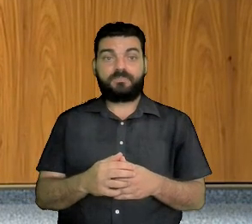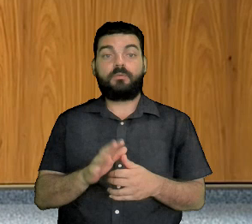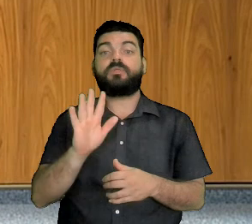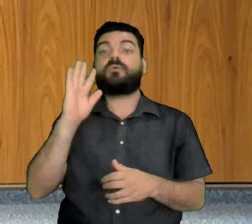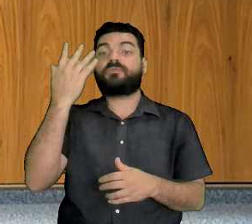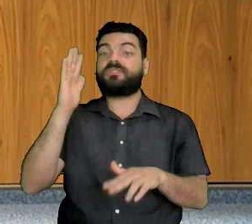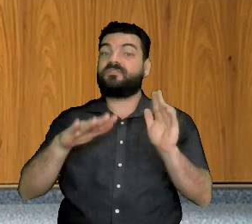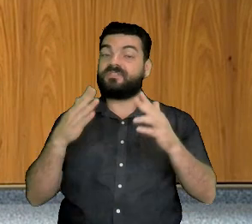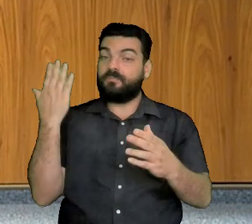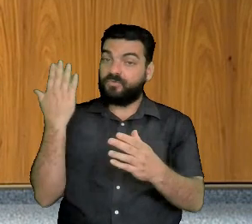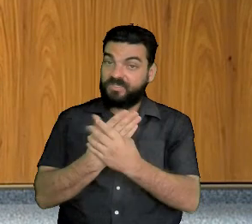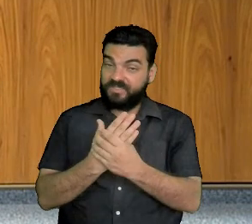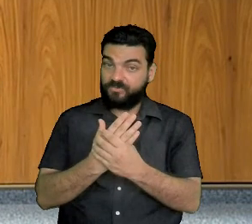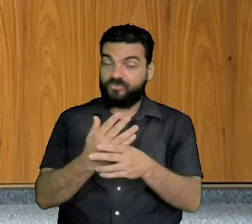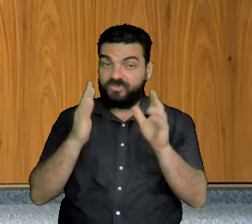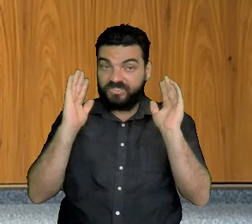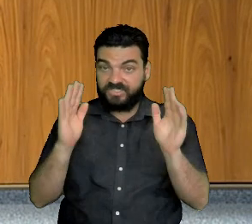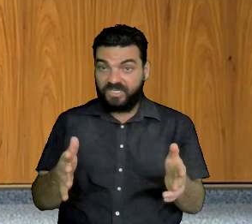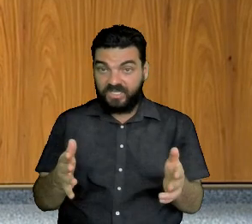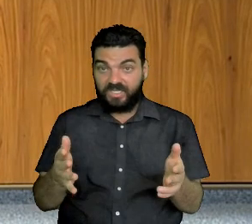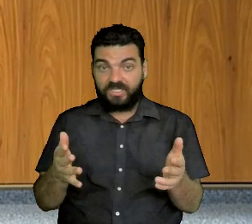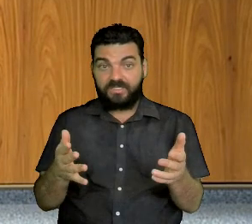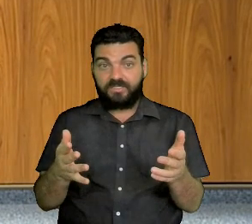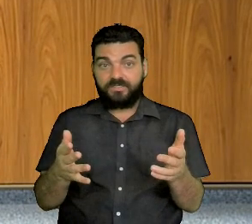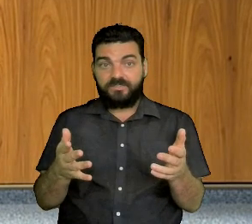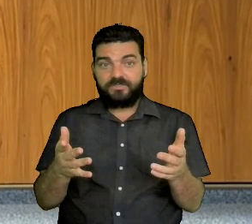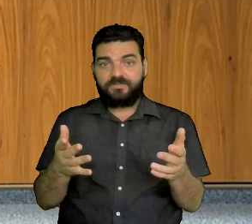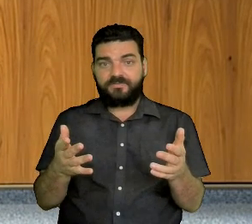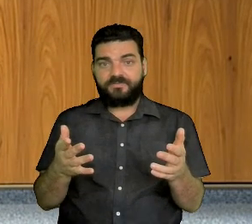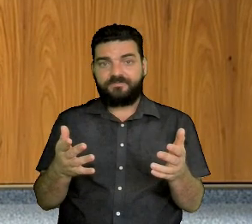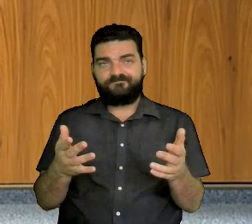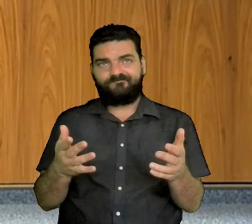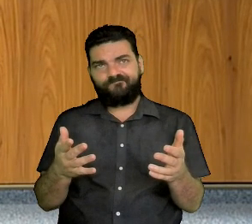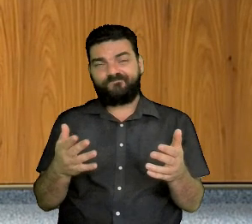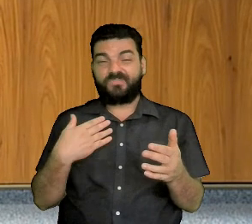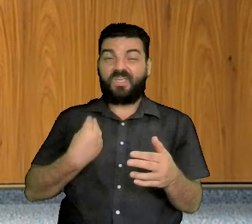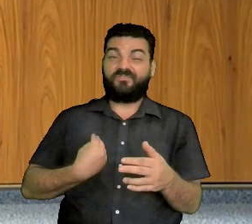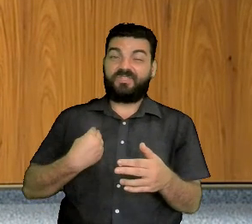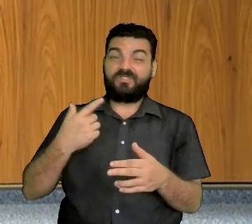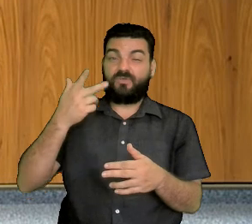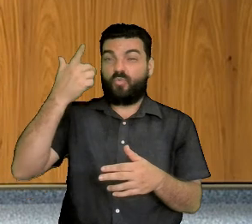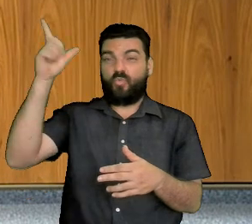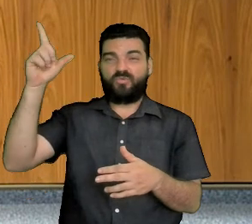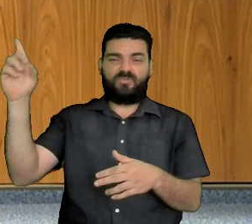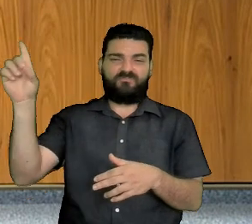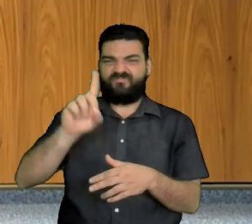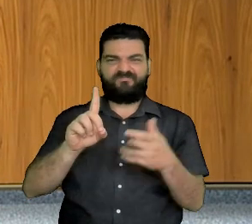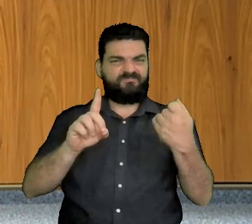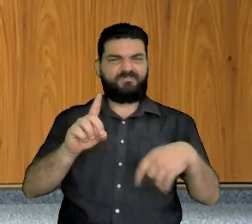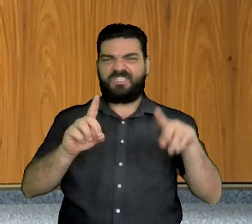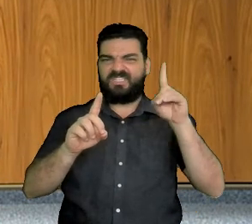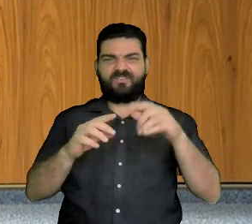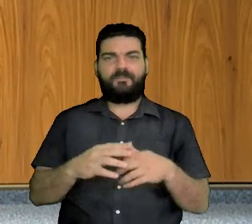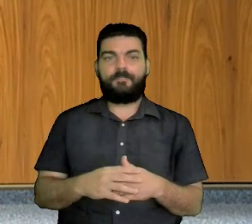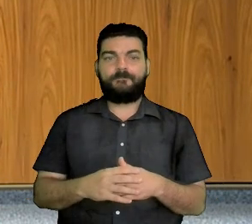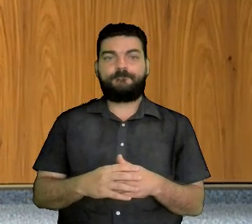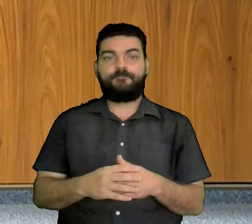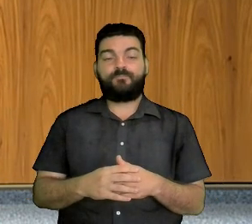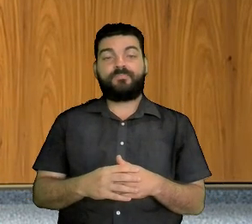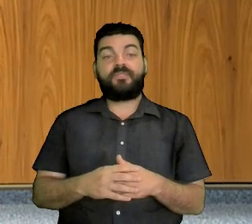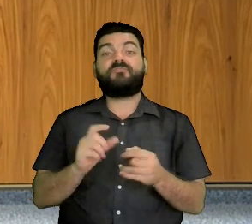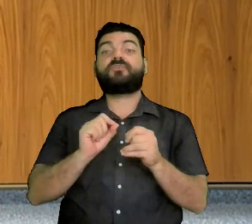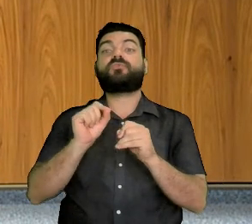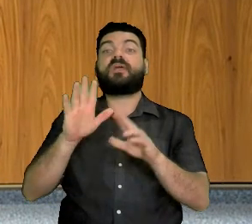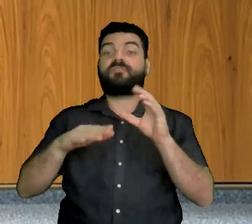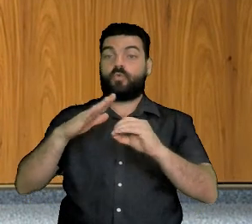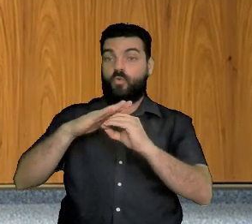que há processos judiciais instaurados, a presença de terceiros é desnecessária. Nessas situações, os órgãos